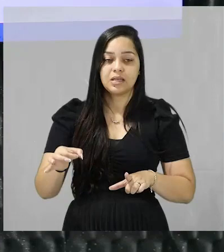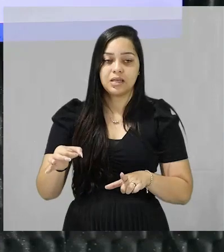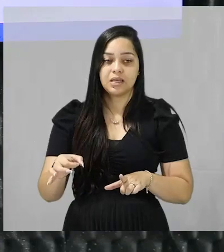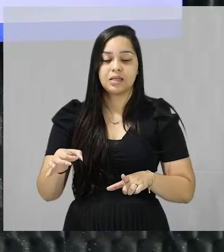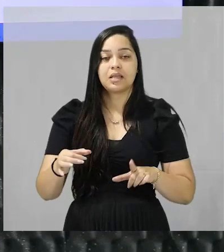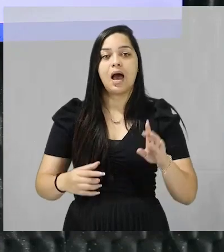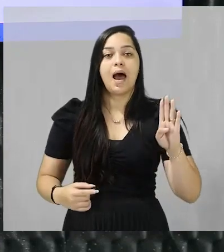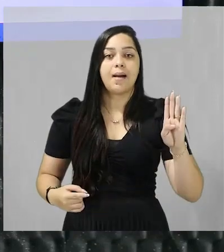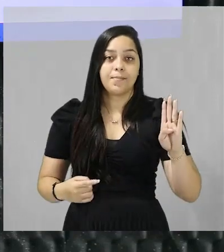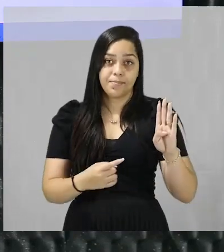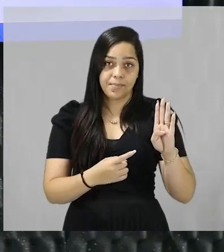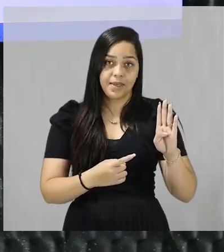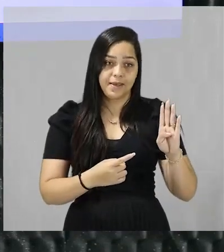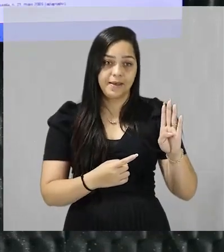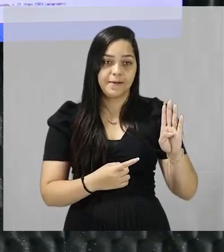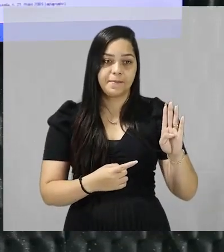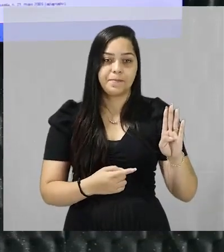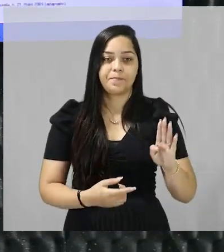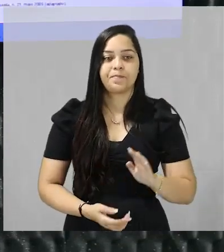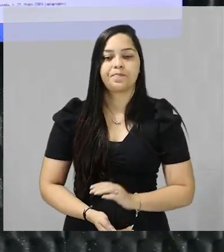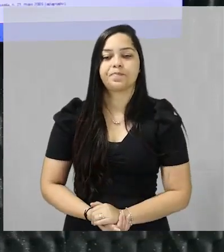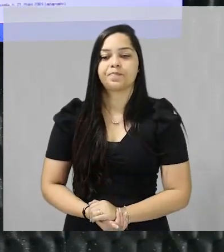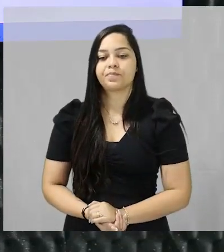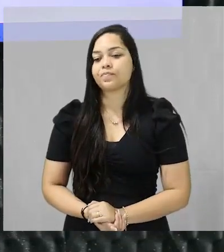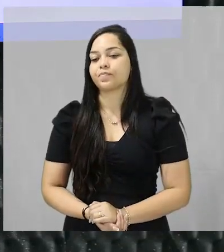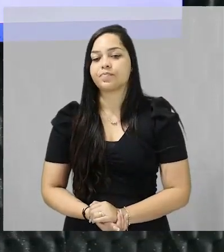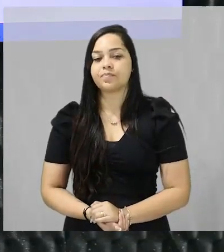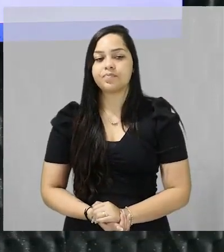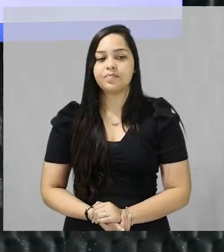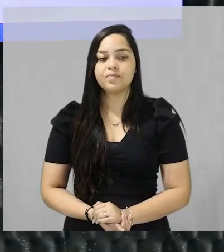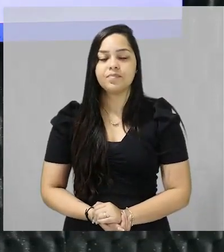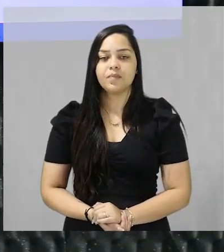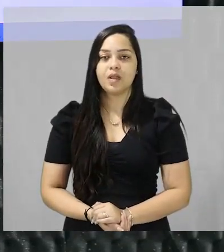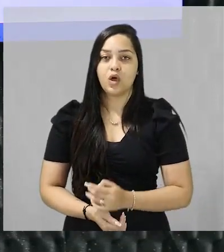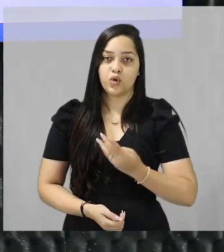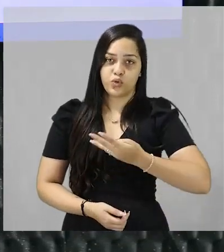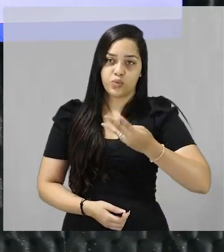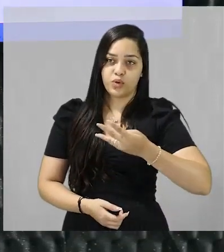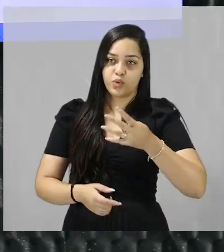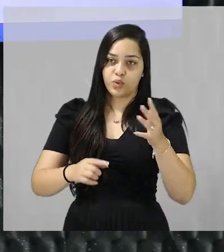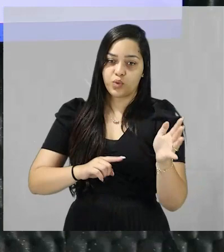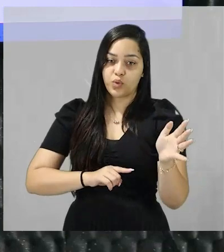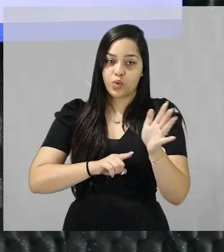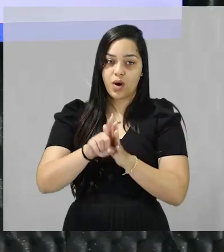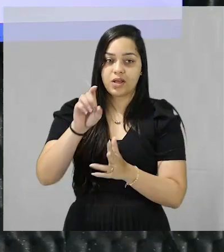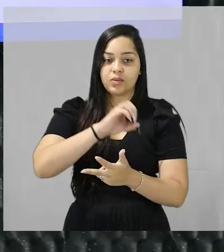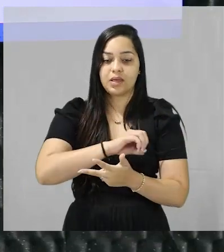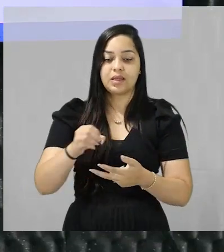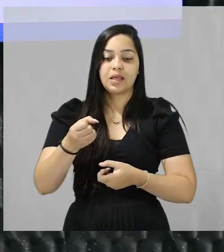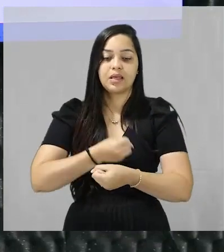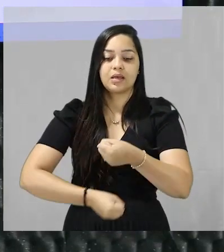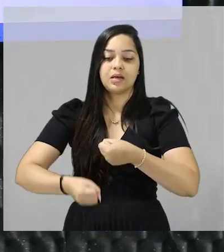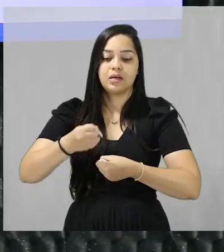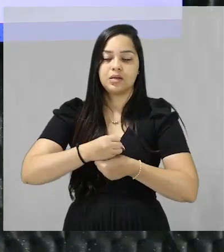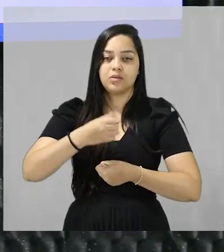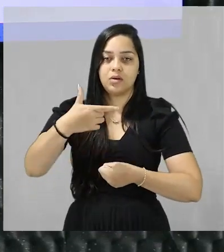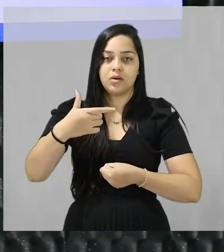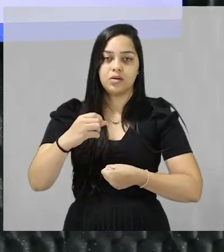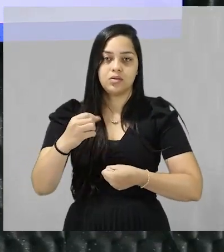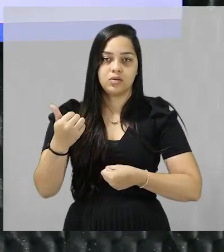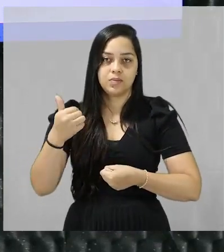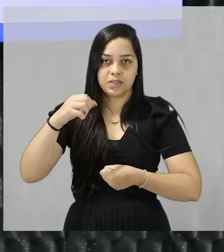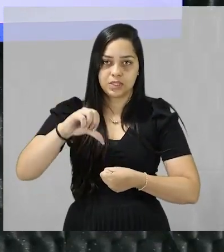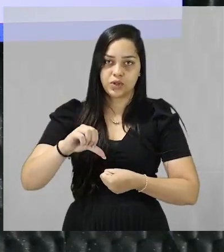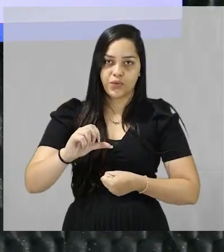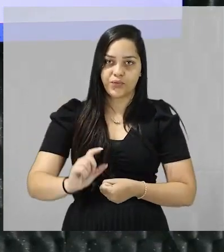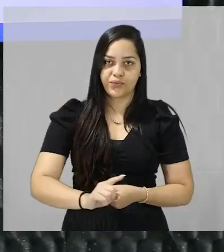B, ok? Bom, vamos lá. Questão número 4, o Enem 2019.